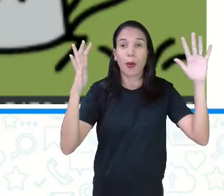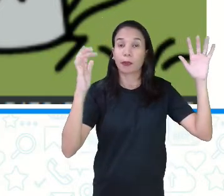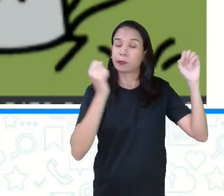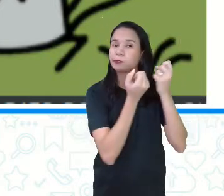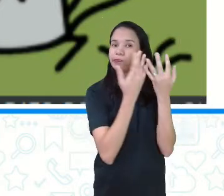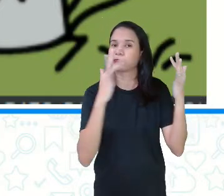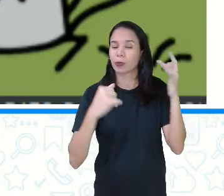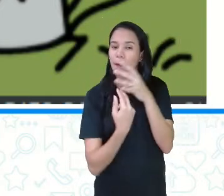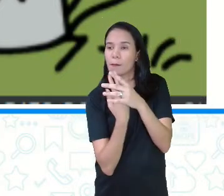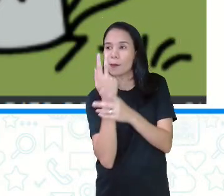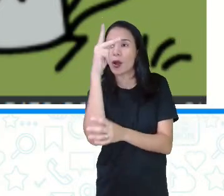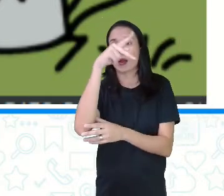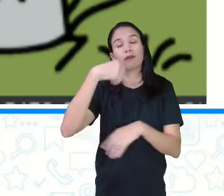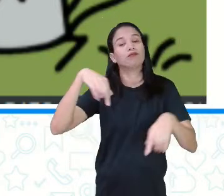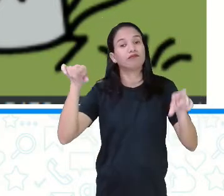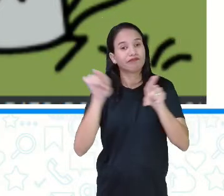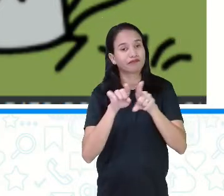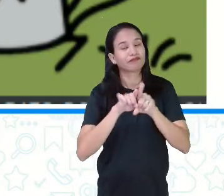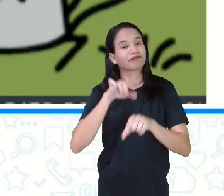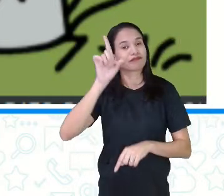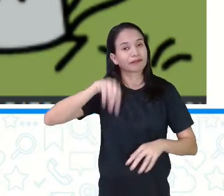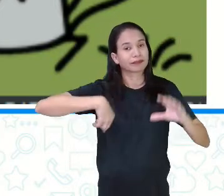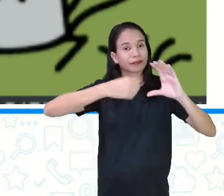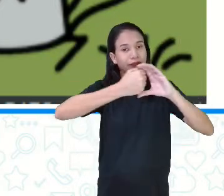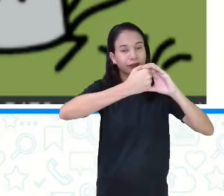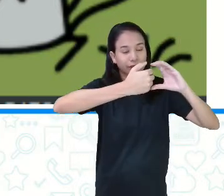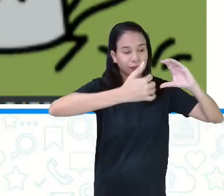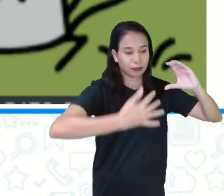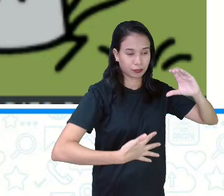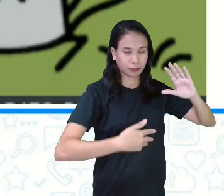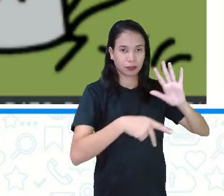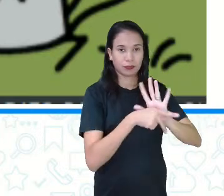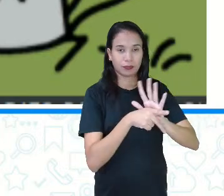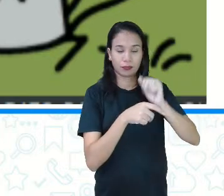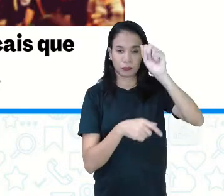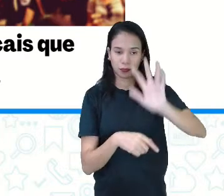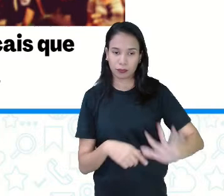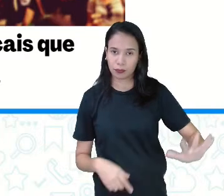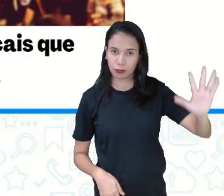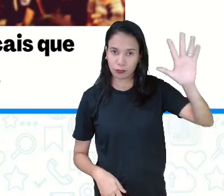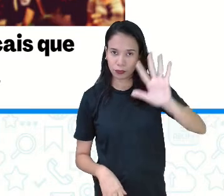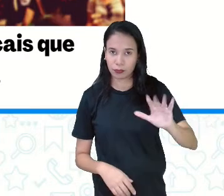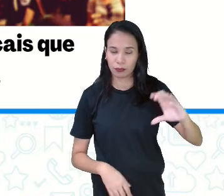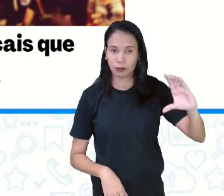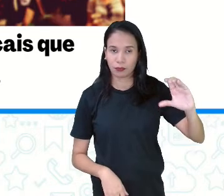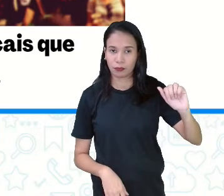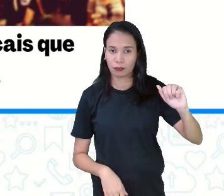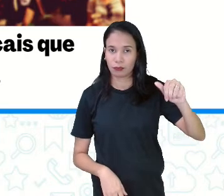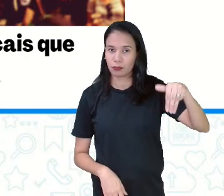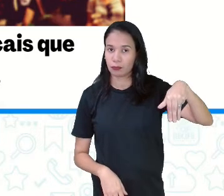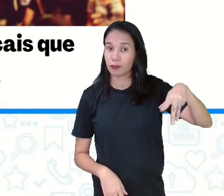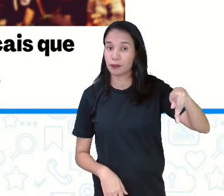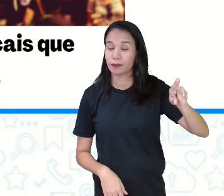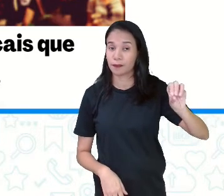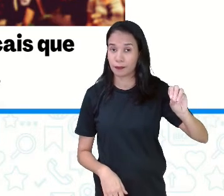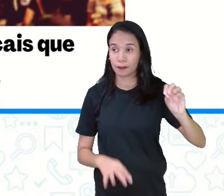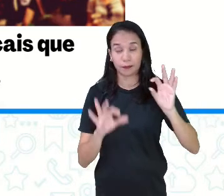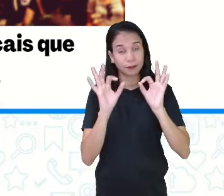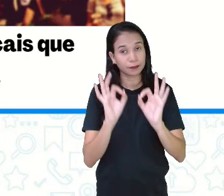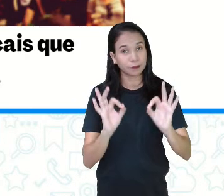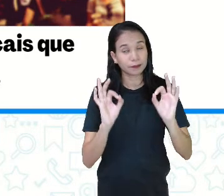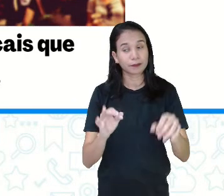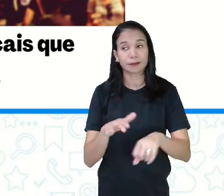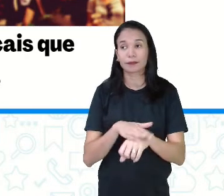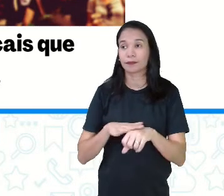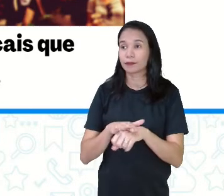né, plantações, e isso também é uma característica do campo, tá? Então, vamos falar um pouquinho